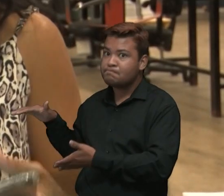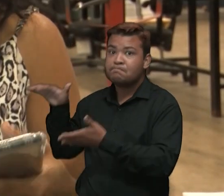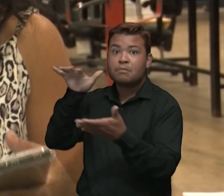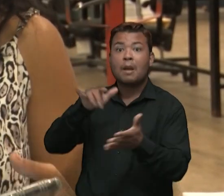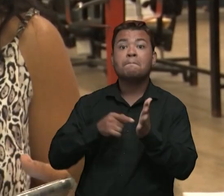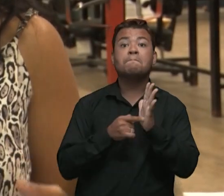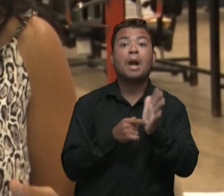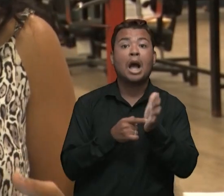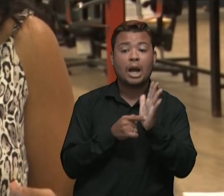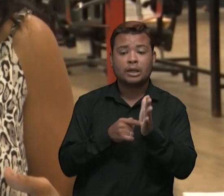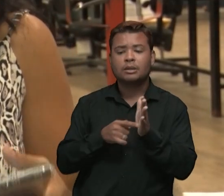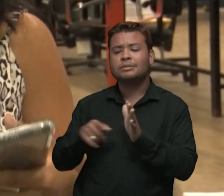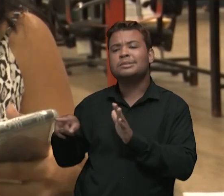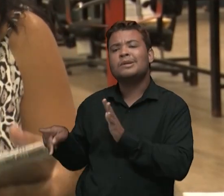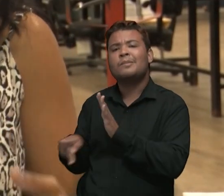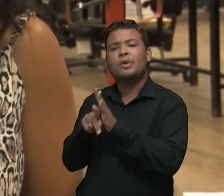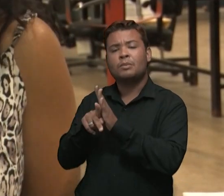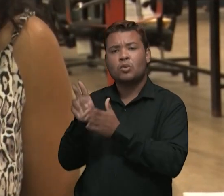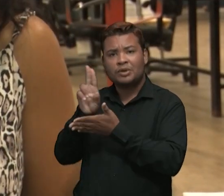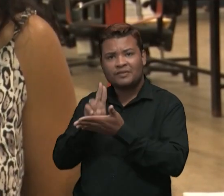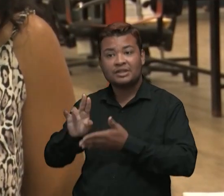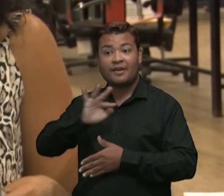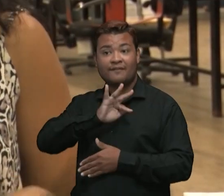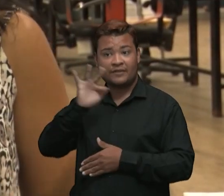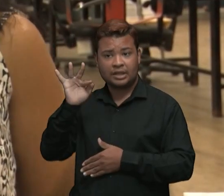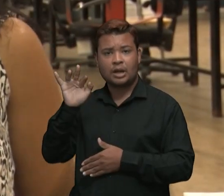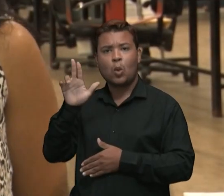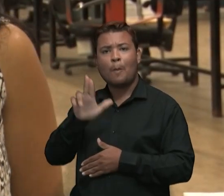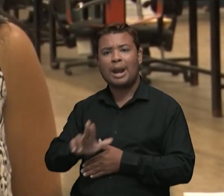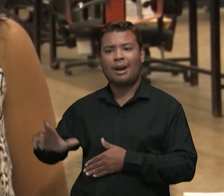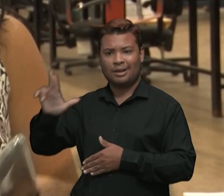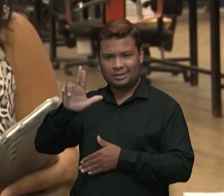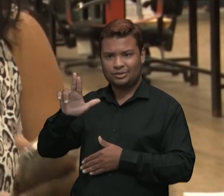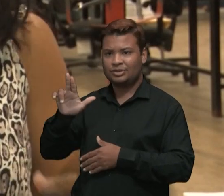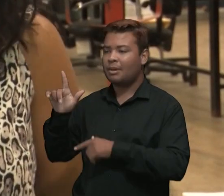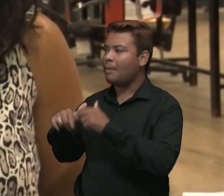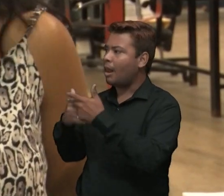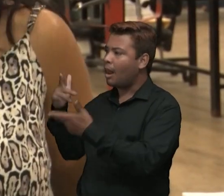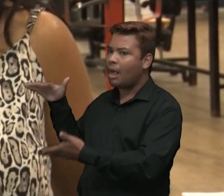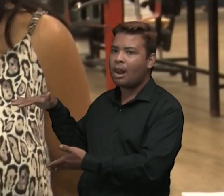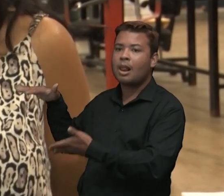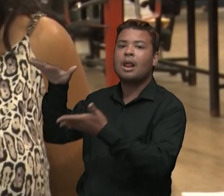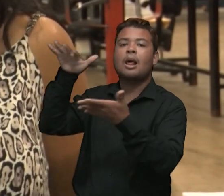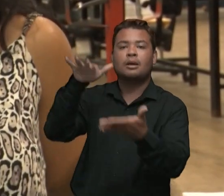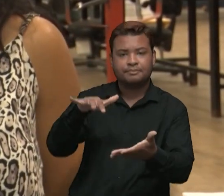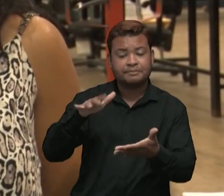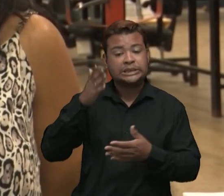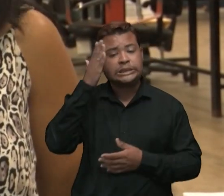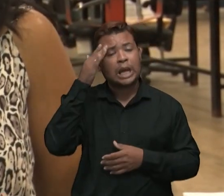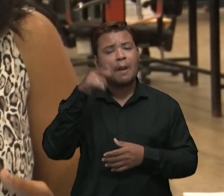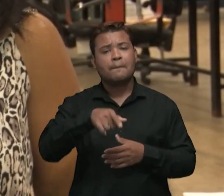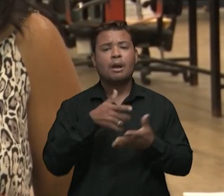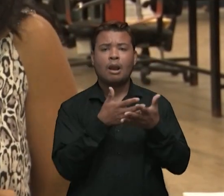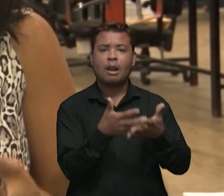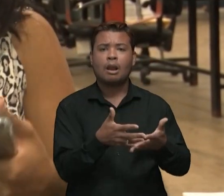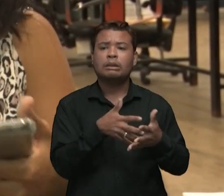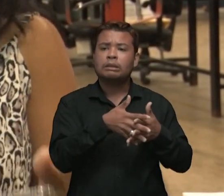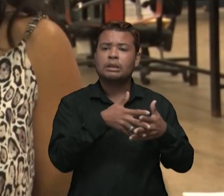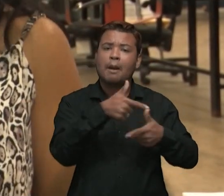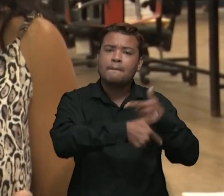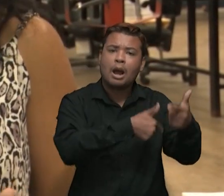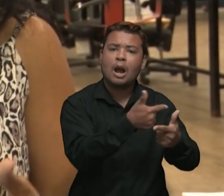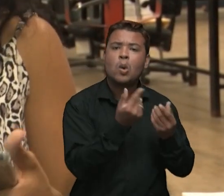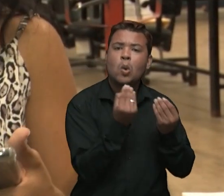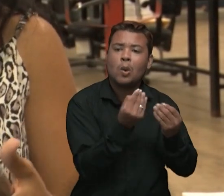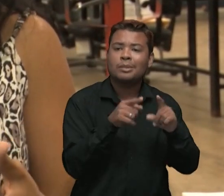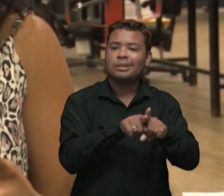máquinas lá da Universidade Federal de Uberlândia. Nós vamos entender hoje um pouco mais do trabalho do SEGRAF e também a